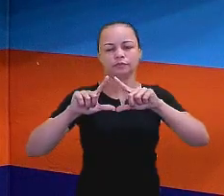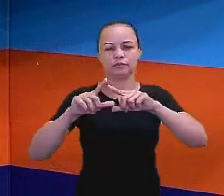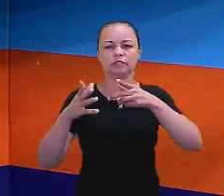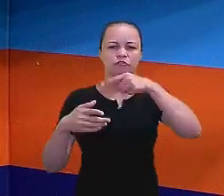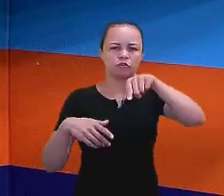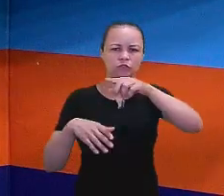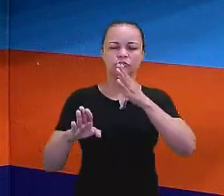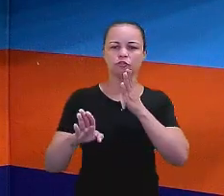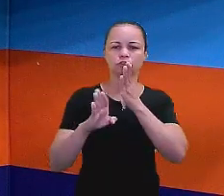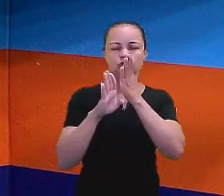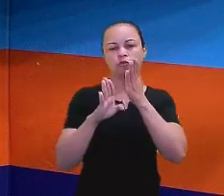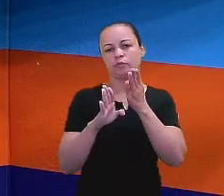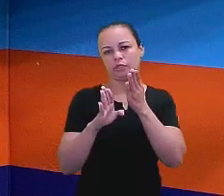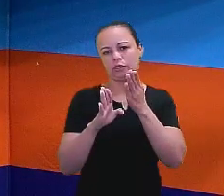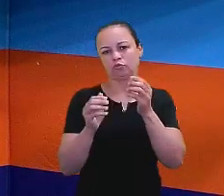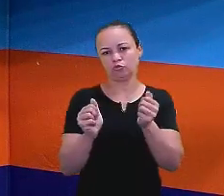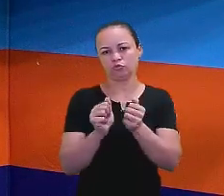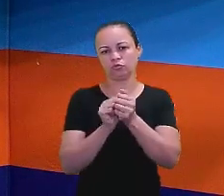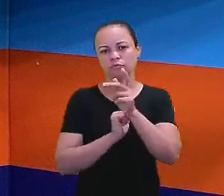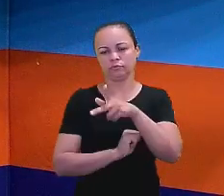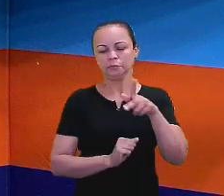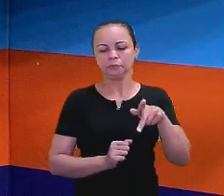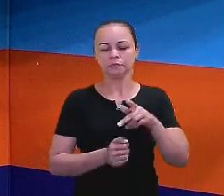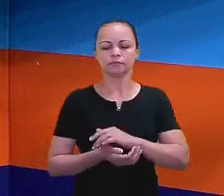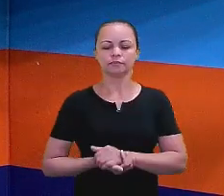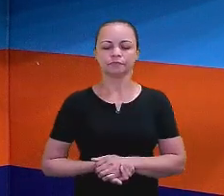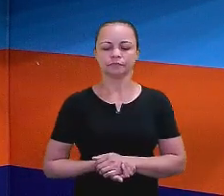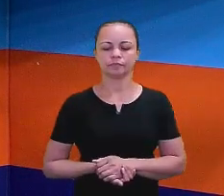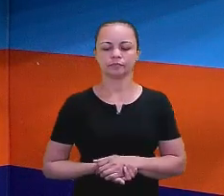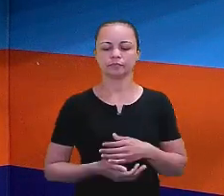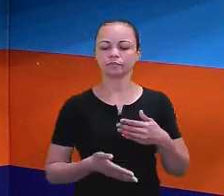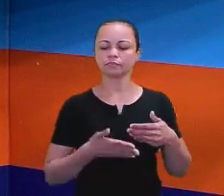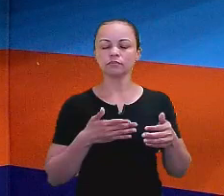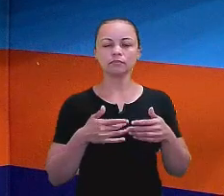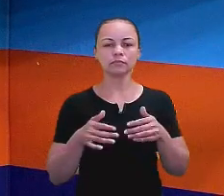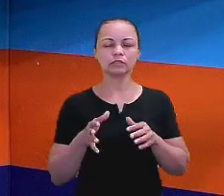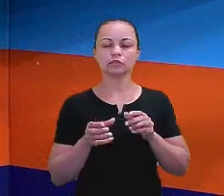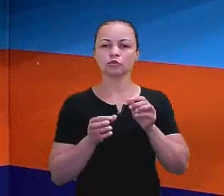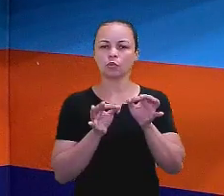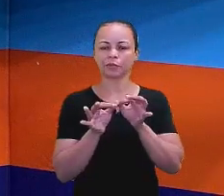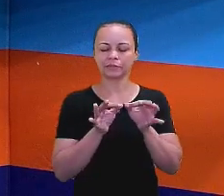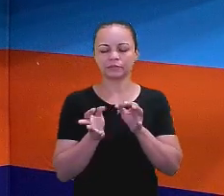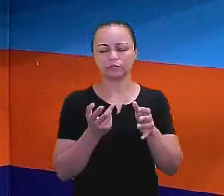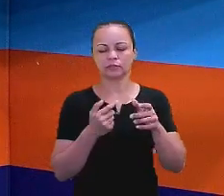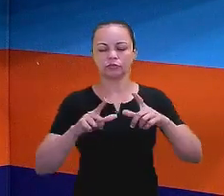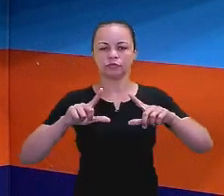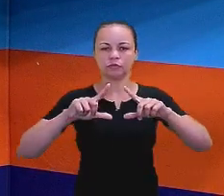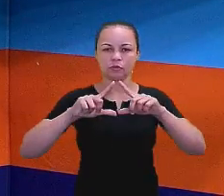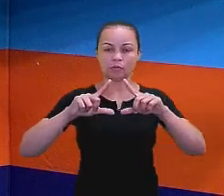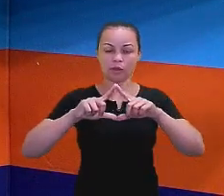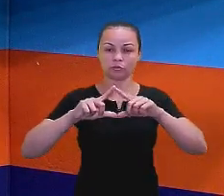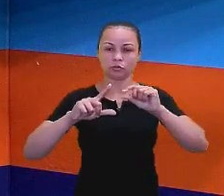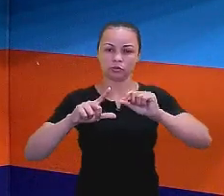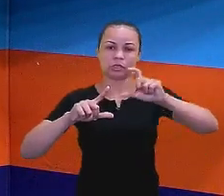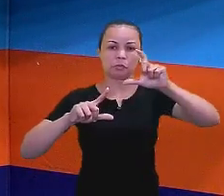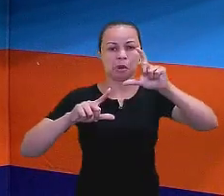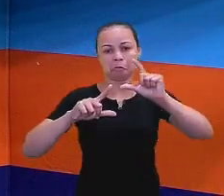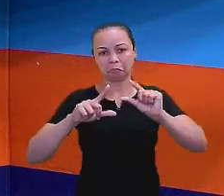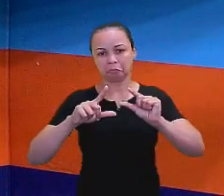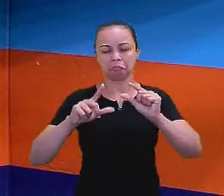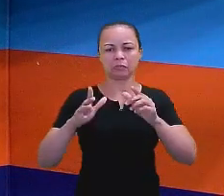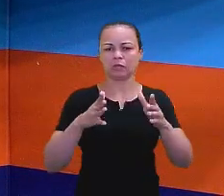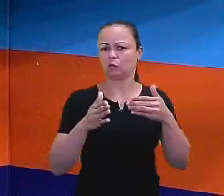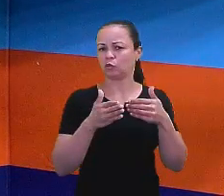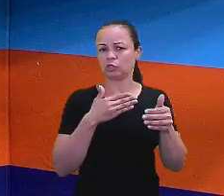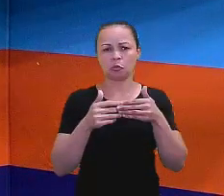descobrindo aí com os professores outras, tá? E aí, ó, independentemente do formato do triângulo, de seu tamanho ou de qualquer